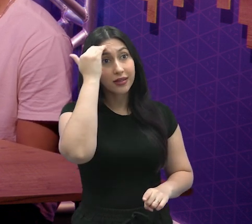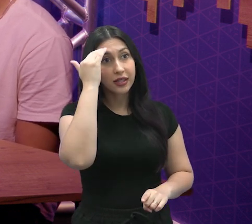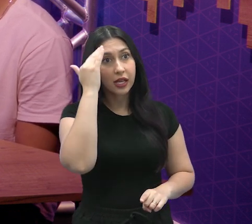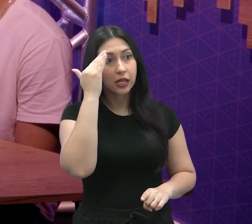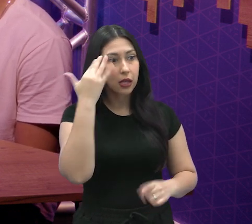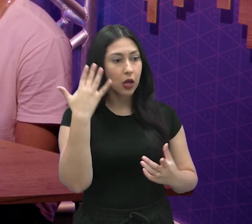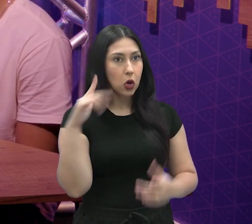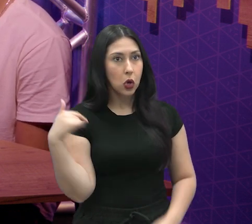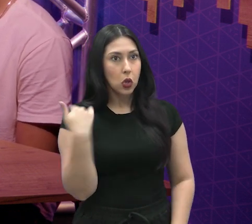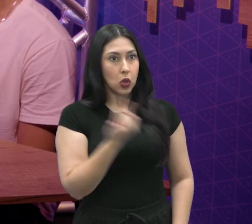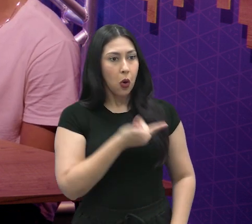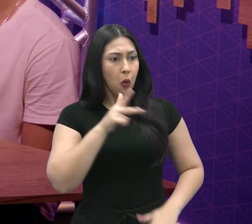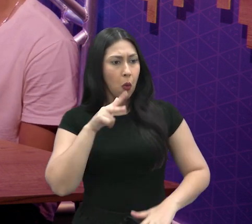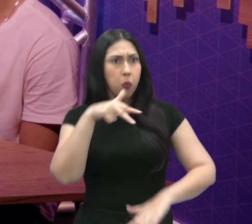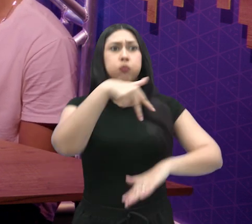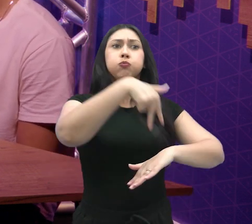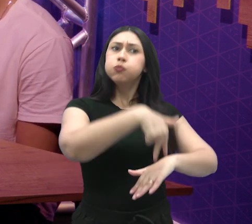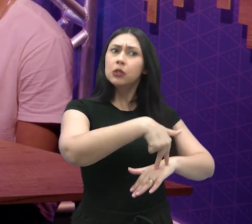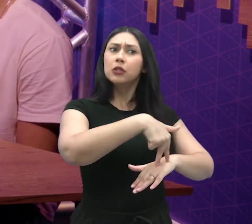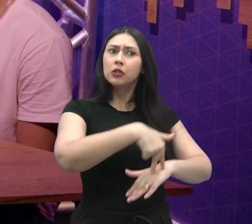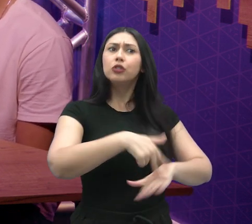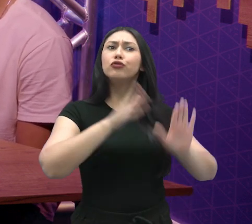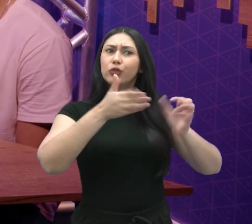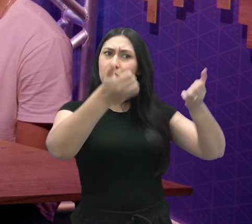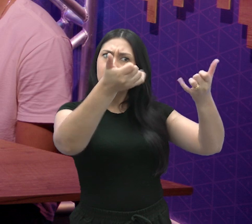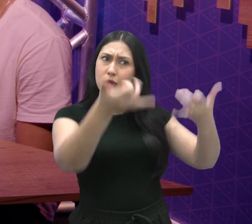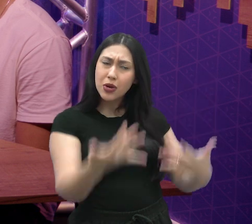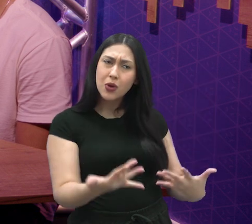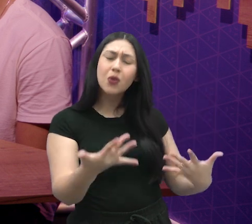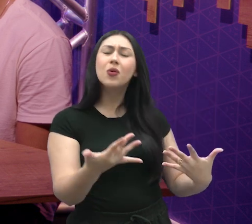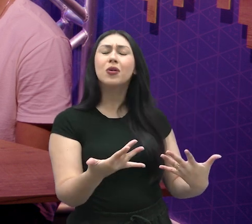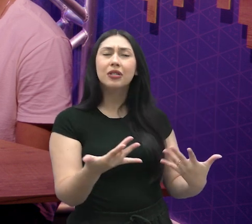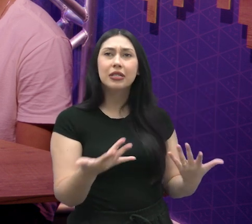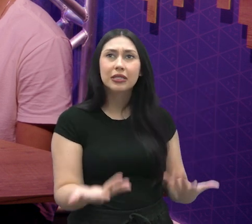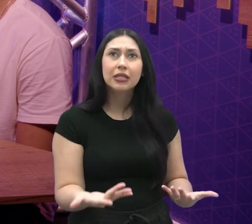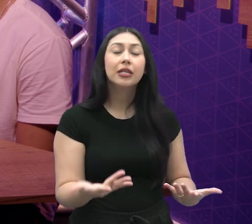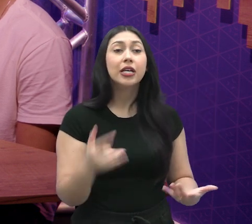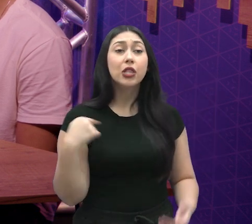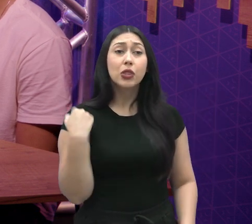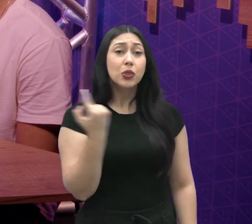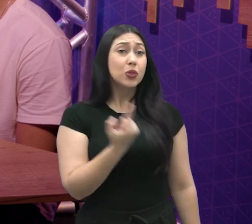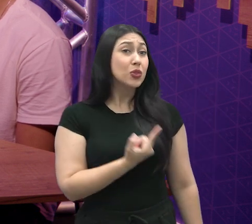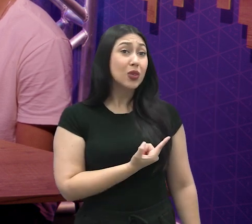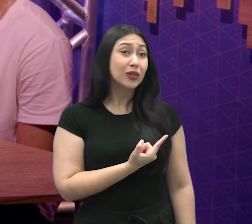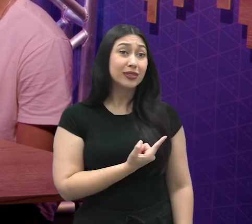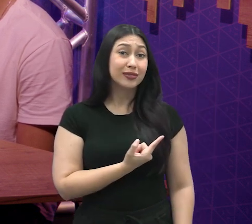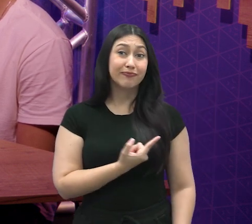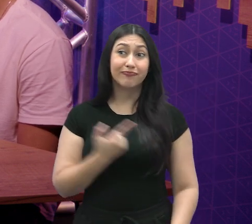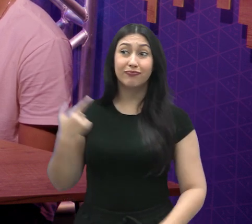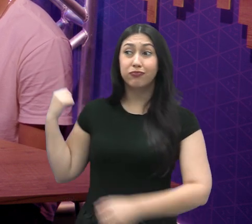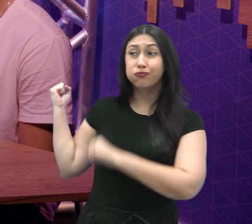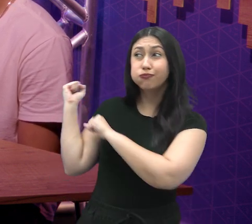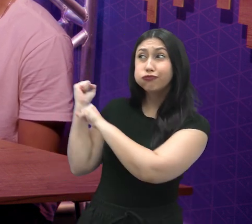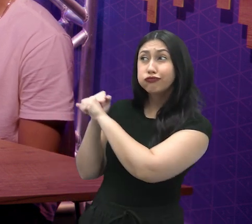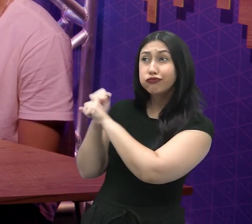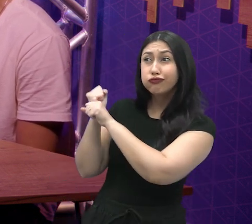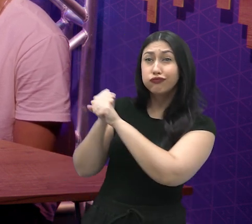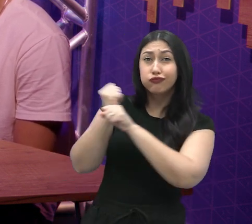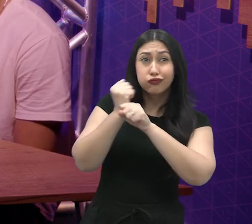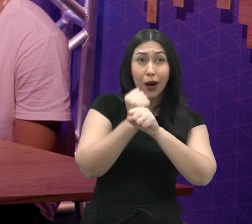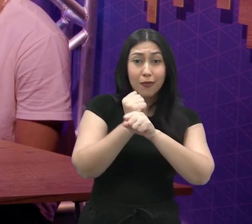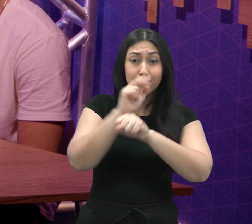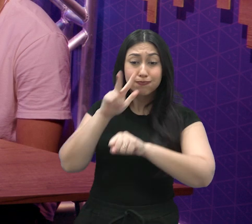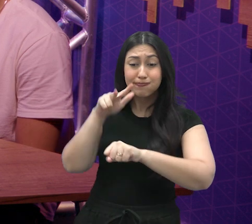o nosso lugar no planeta, né, Samu? Como você acabou de dizer aqui na cabeça do episódio, né? A gente acabou de chegar nessa festa aí,